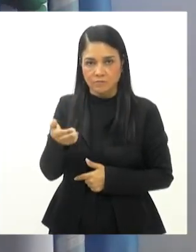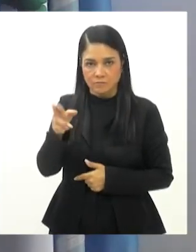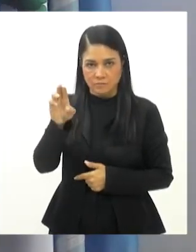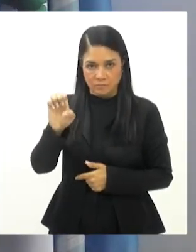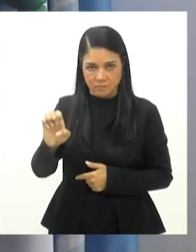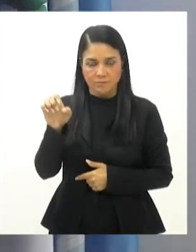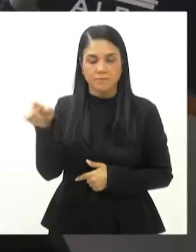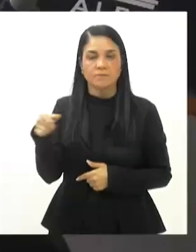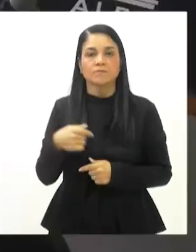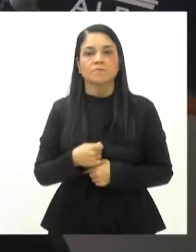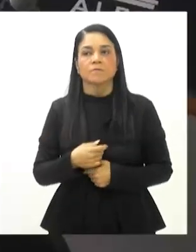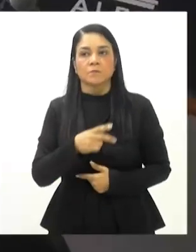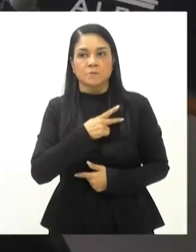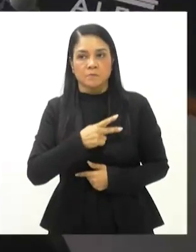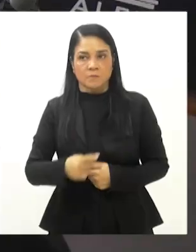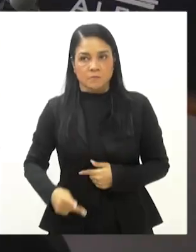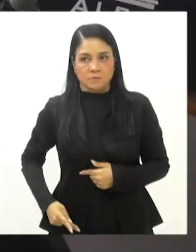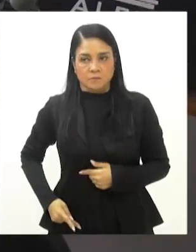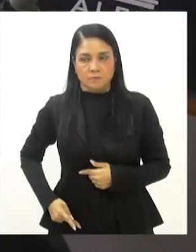Presidente,